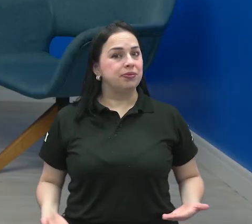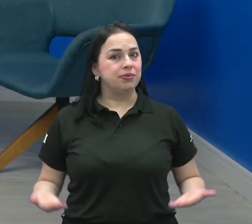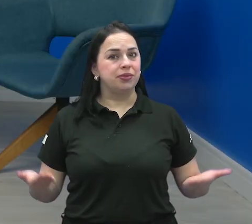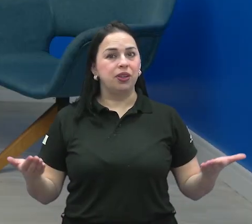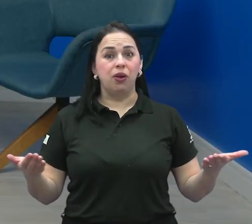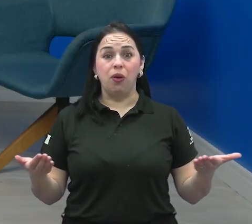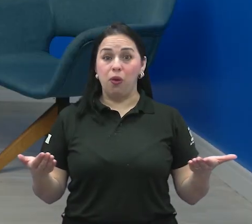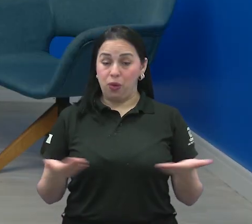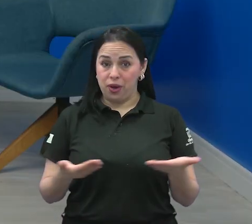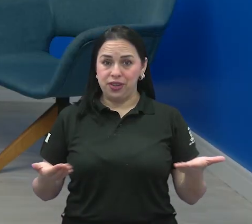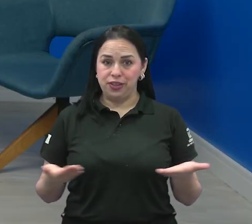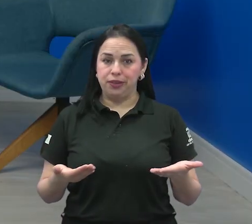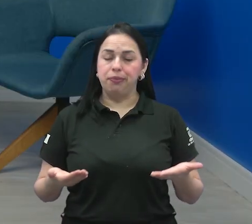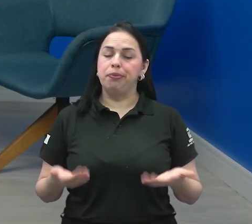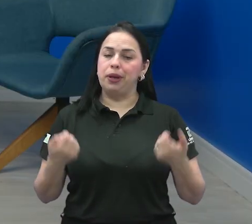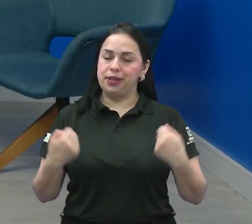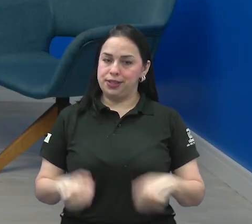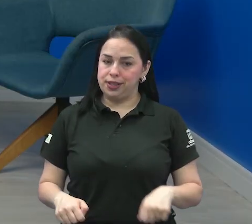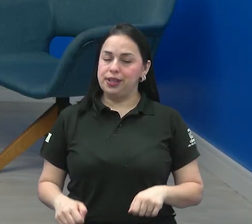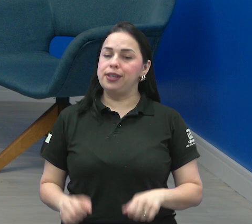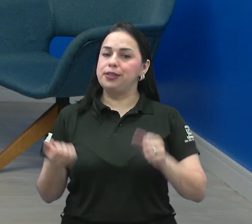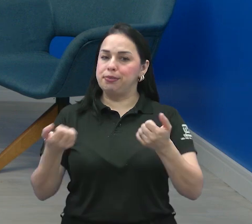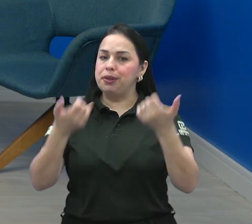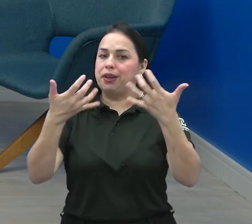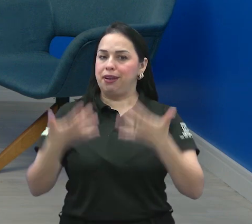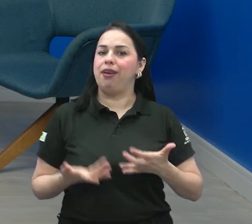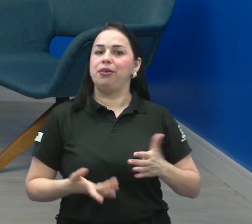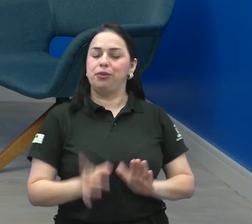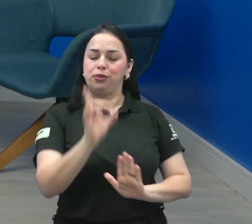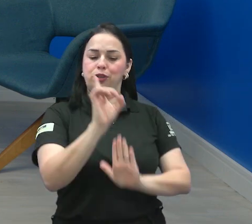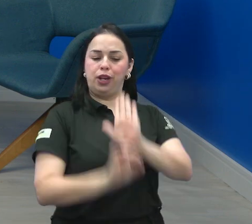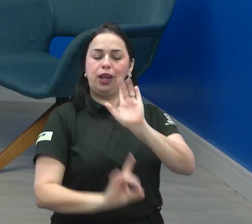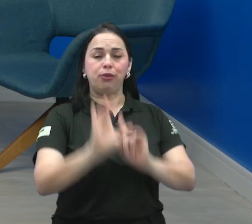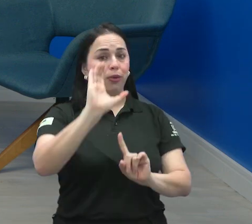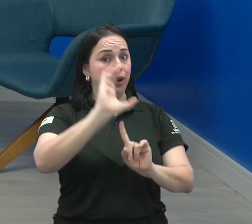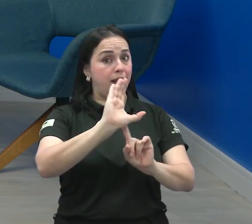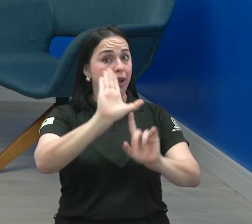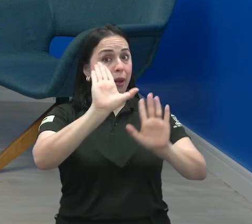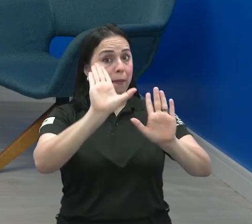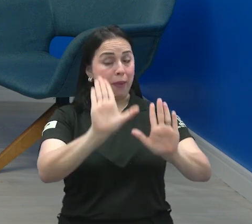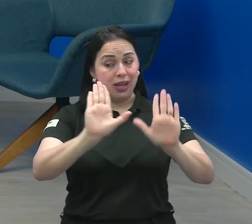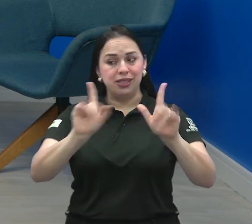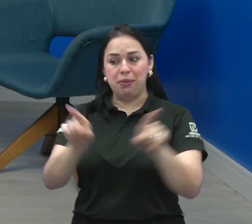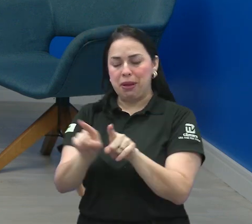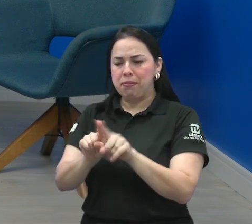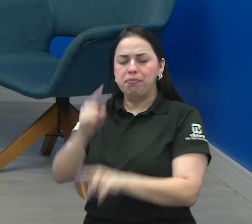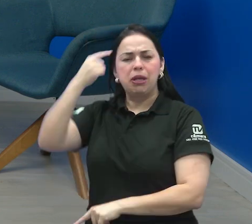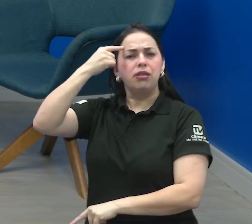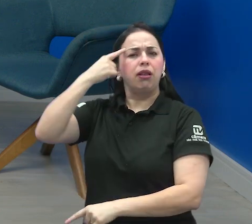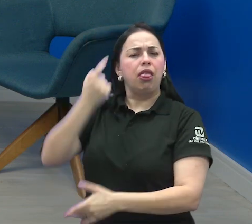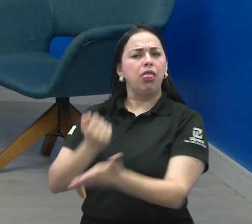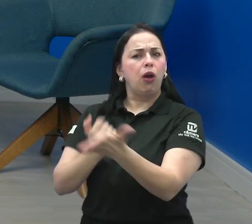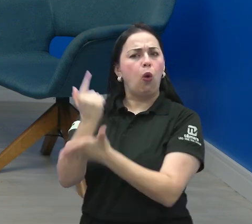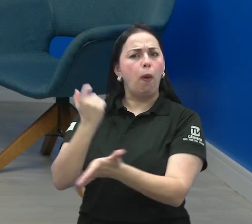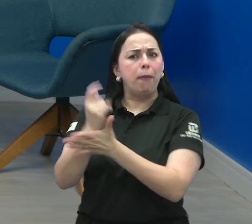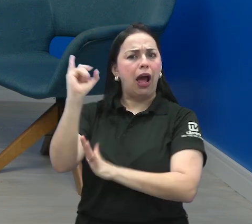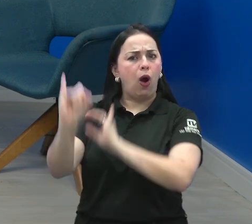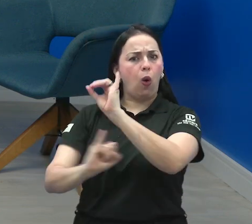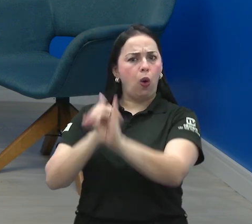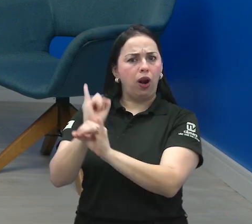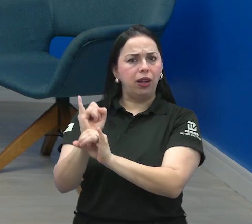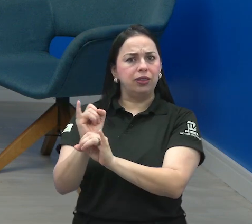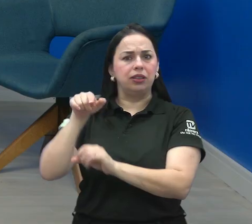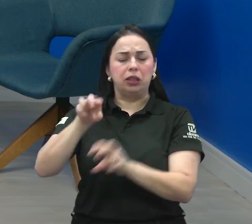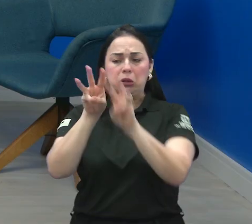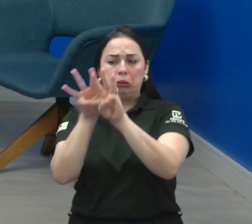Hoje em dia, não dá para falar sobre os direitos do consumidor sem pensar nas compras online. As transações